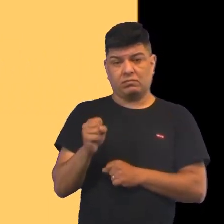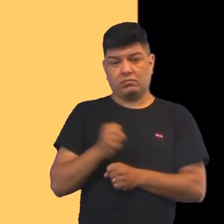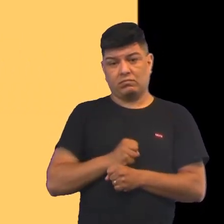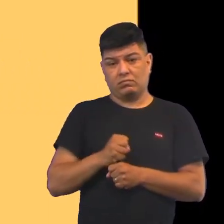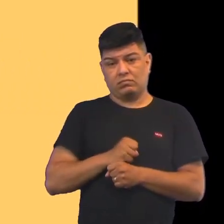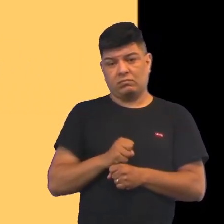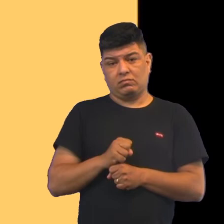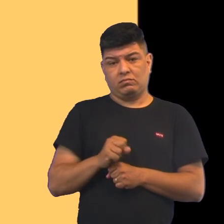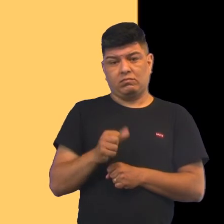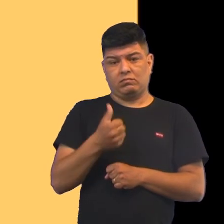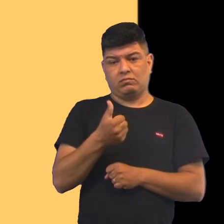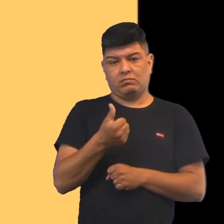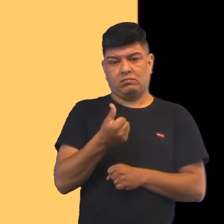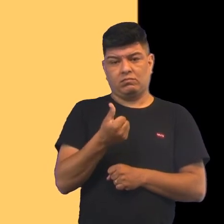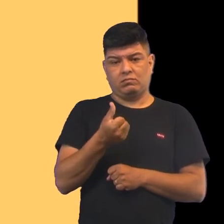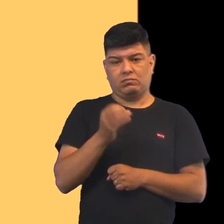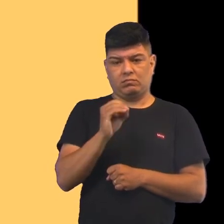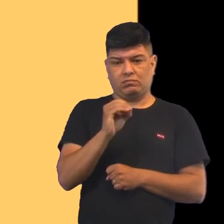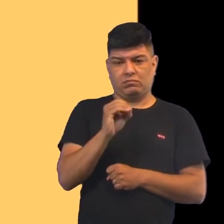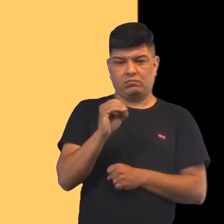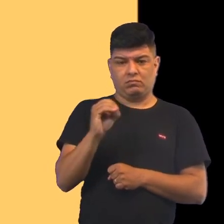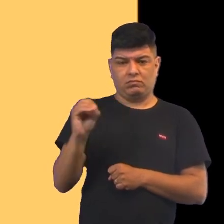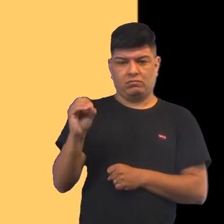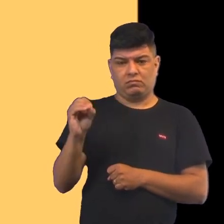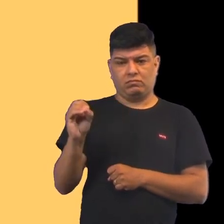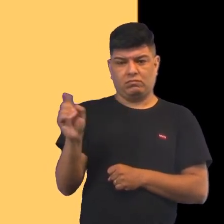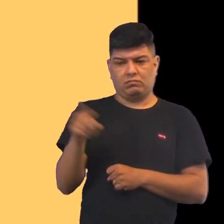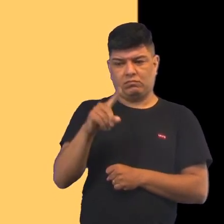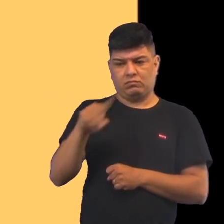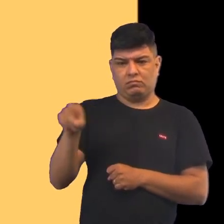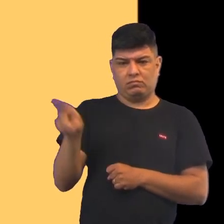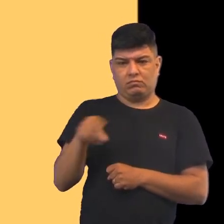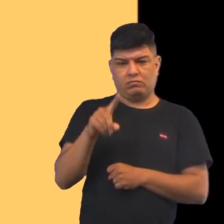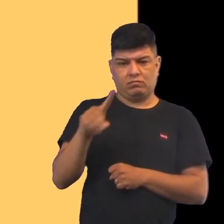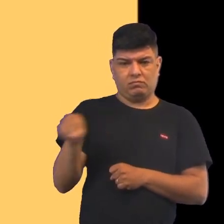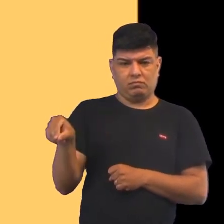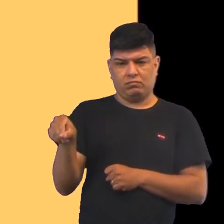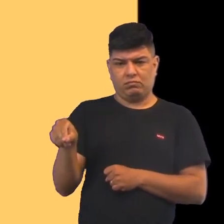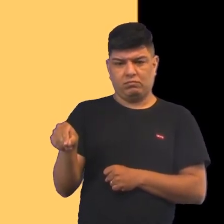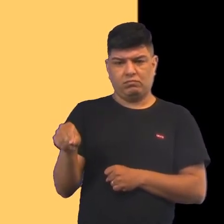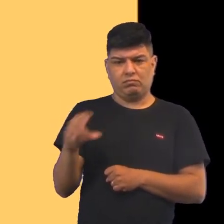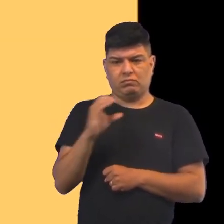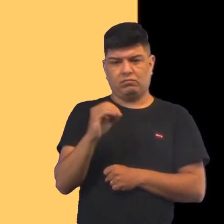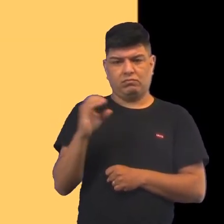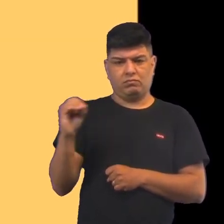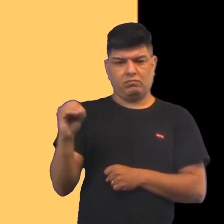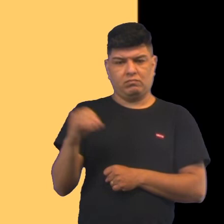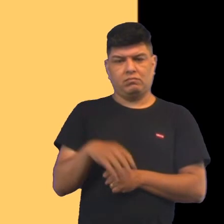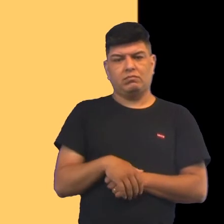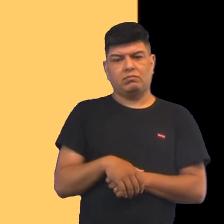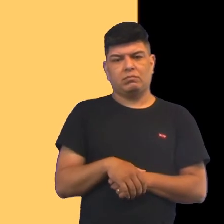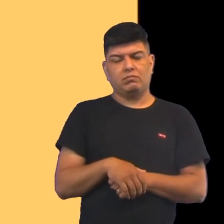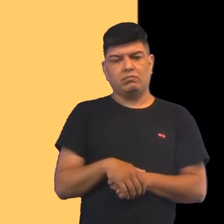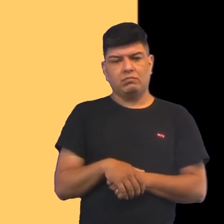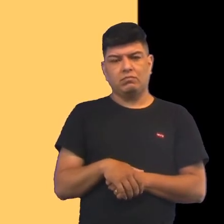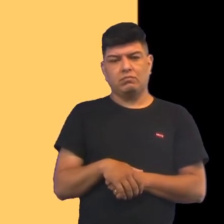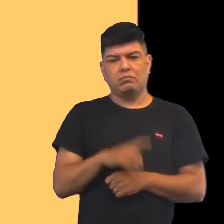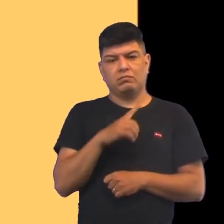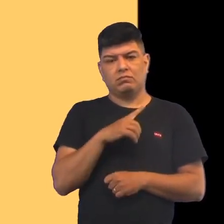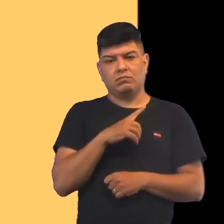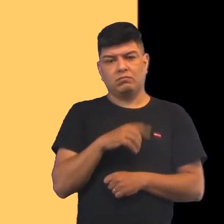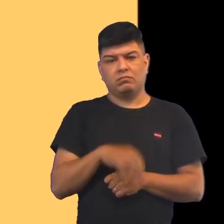Ano de 1600. Eliminamos os 2 últimos zeros. Teremos